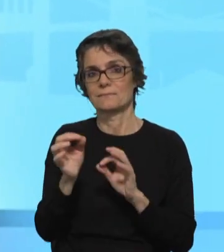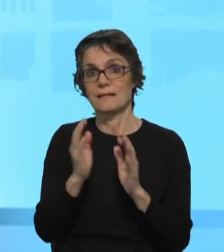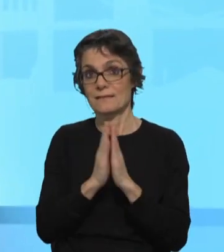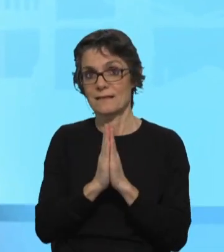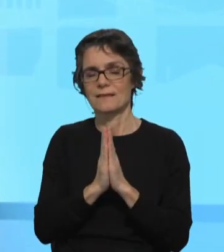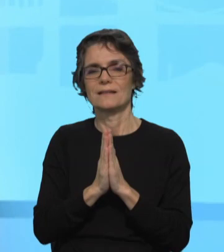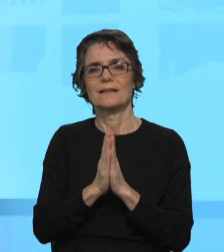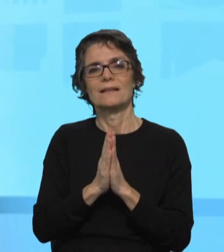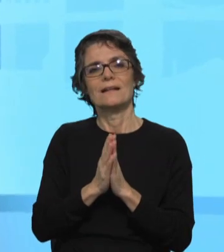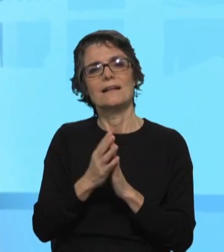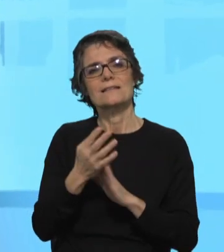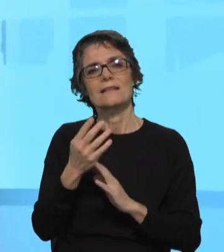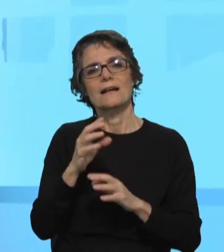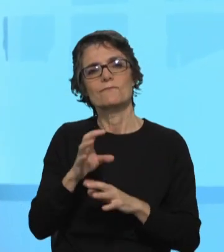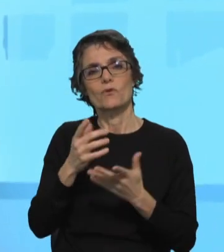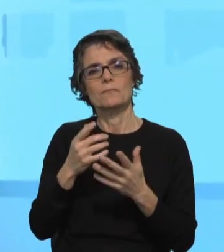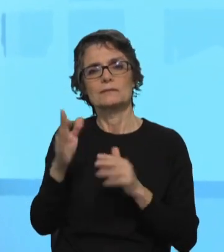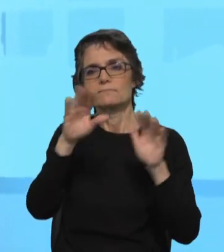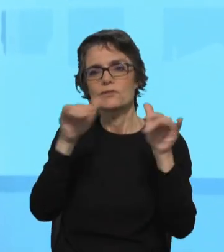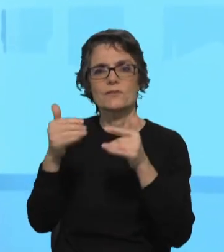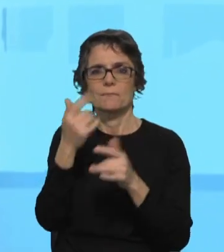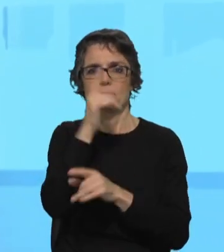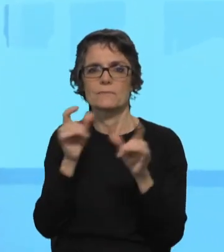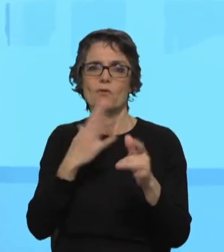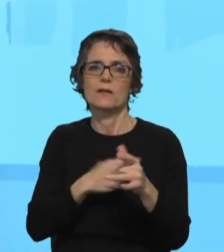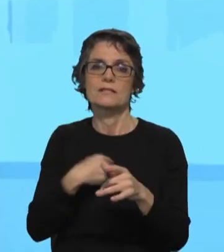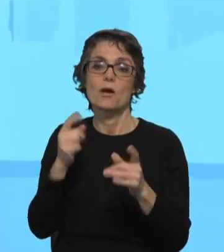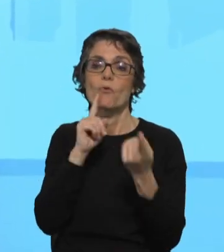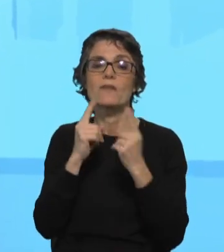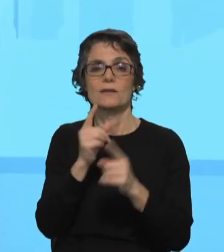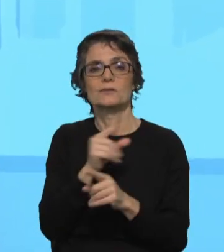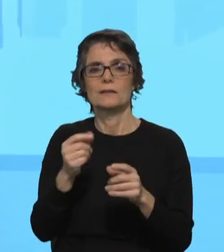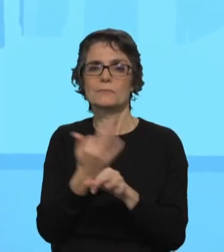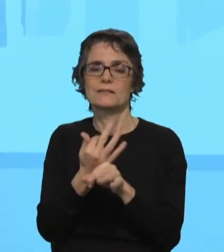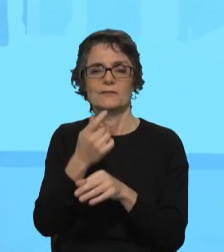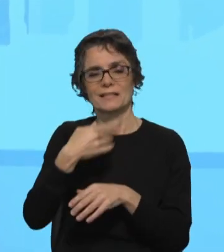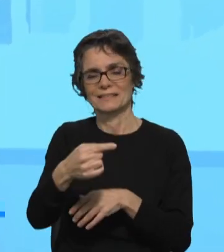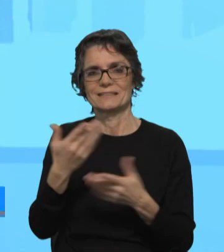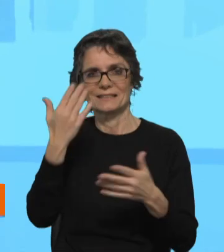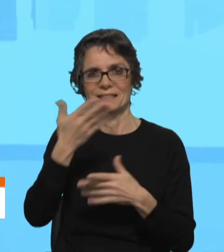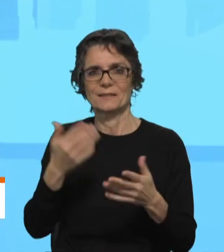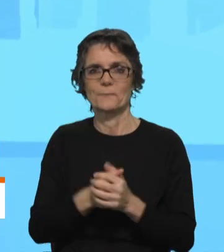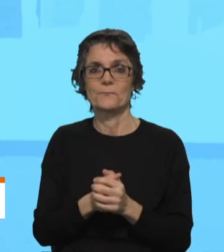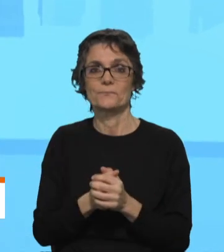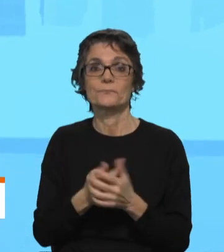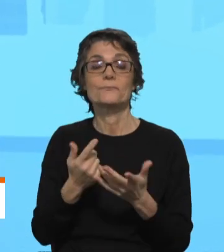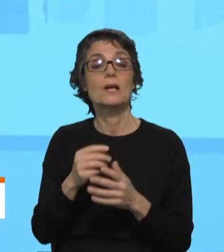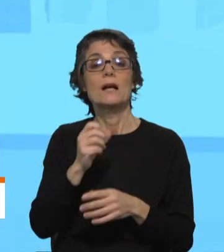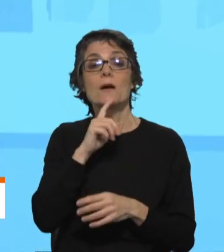simbólica que chama aos cristãos e também para o diálogo que se abre a partir das celebrações destes dias. Encontre-nos em